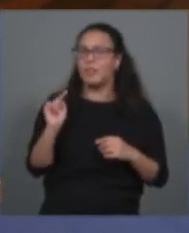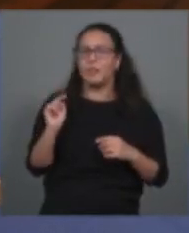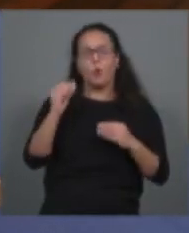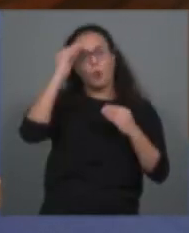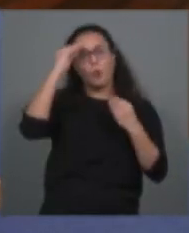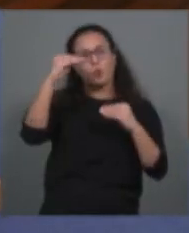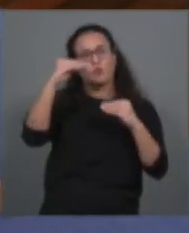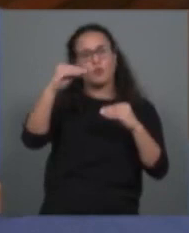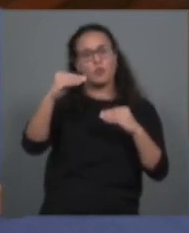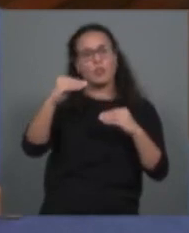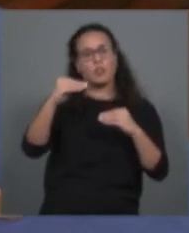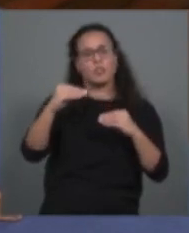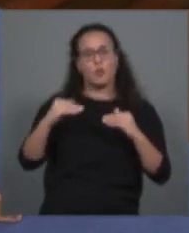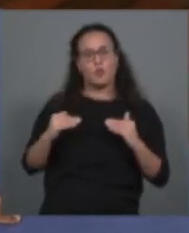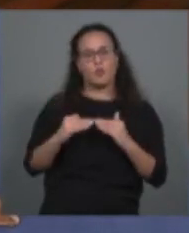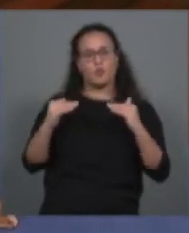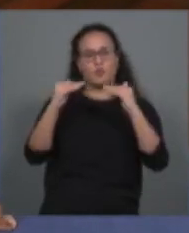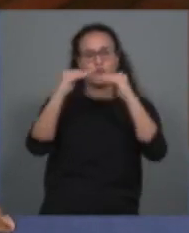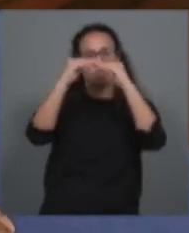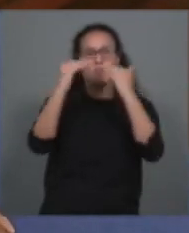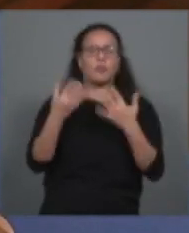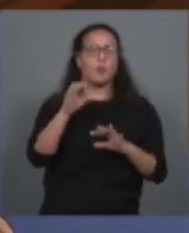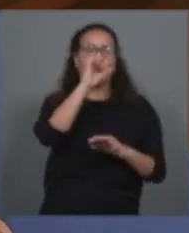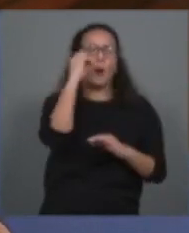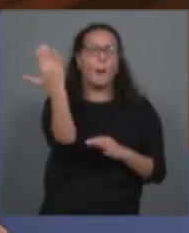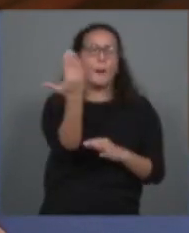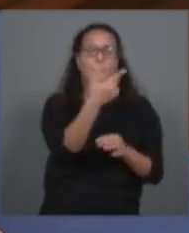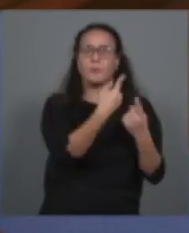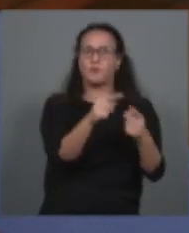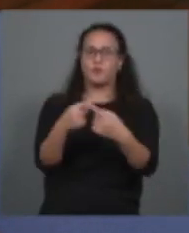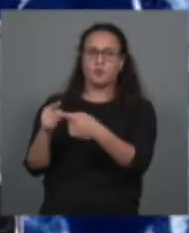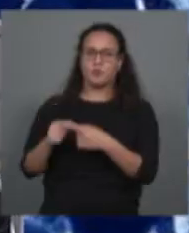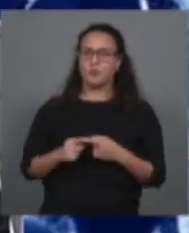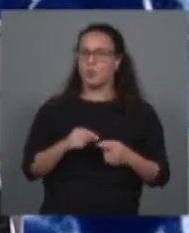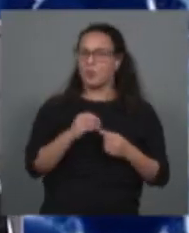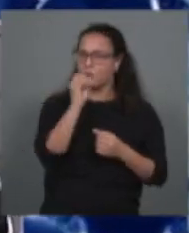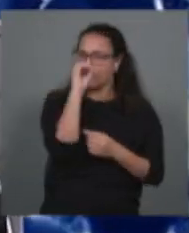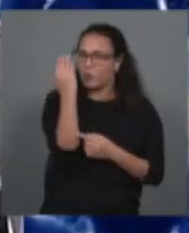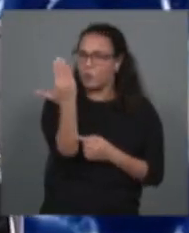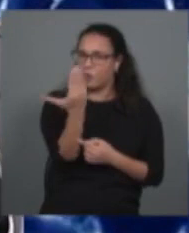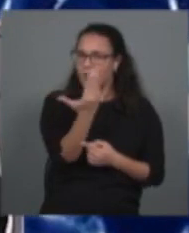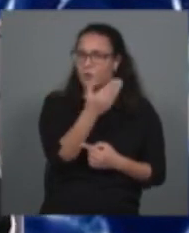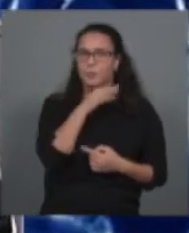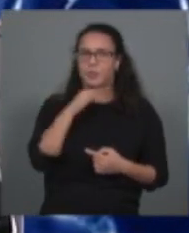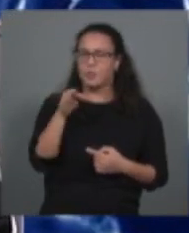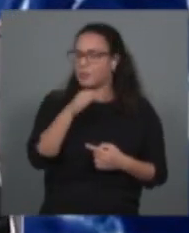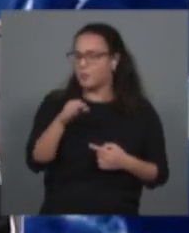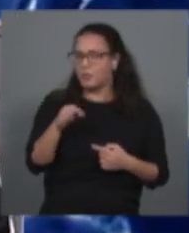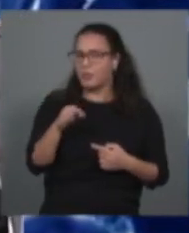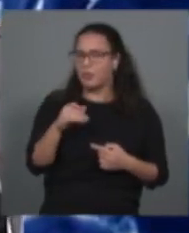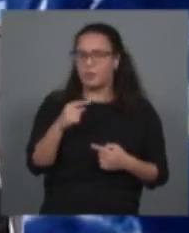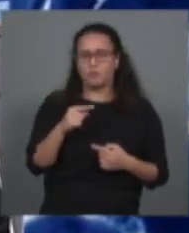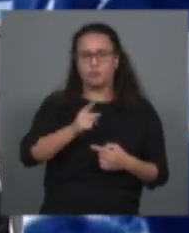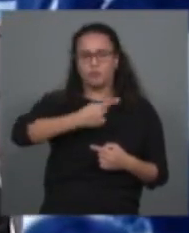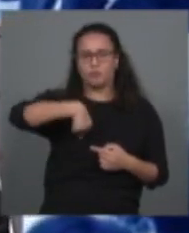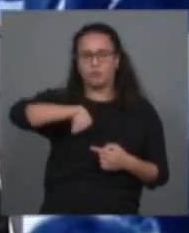diria a vários níveis, ou pelo menos em diferentes ambientes, sem dúvida no ambiente familiar, não é? Desde logo. Sim. Nós, como cristãos, também